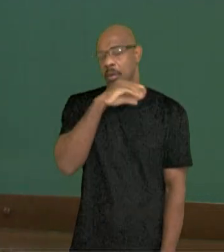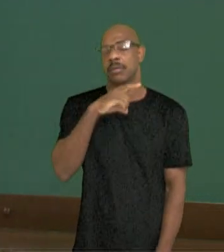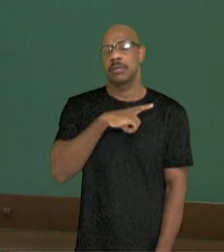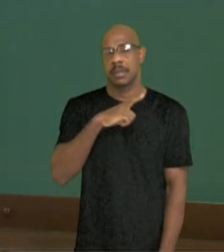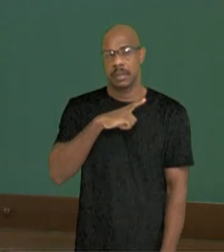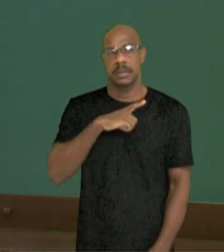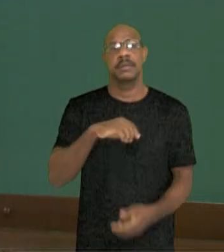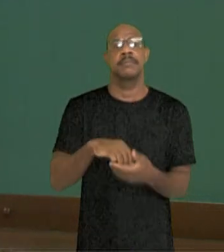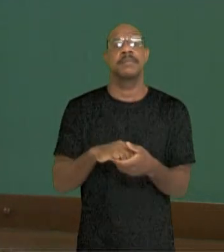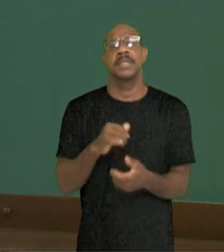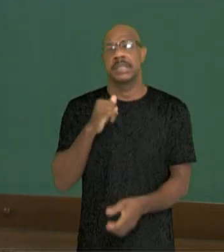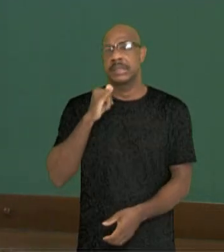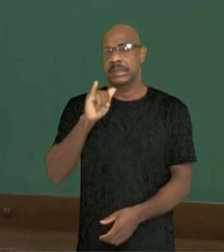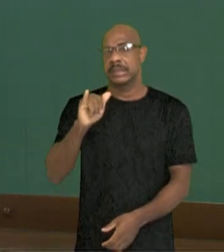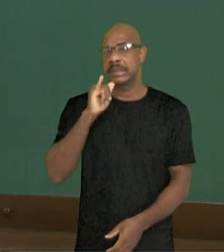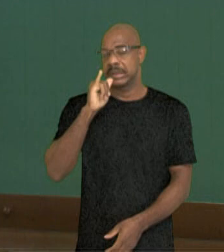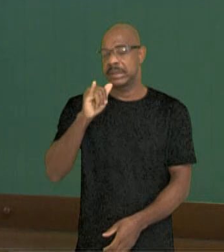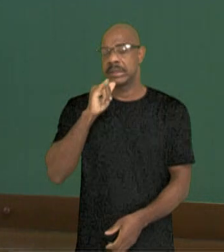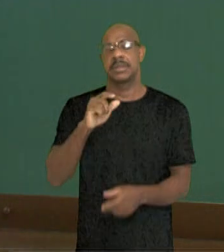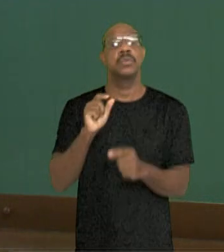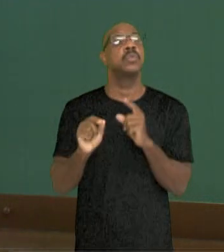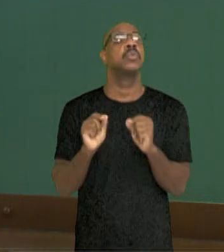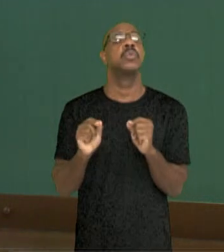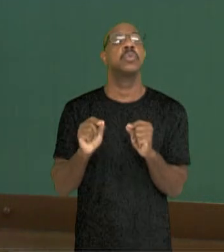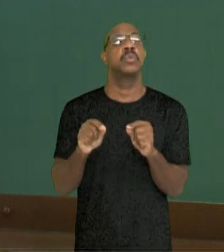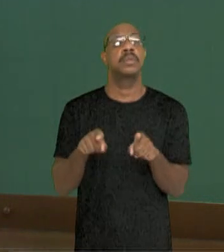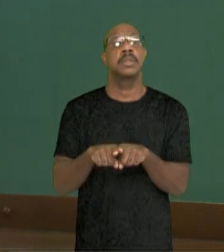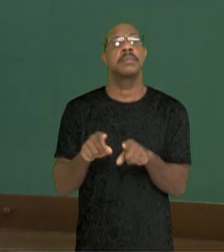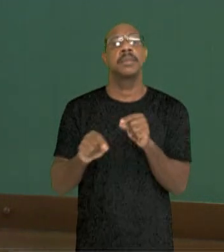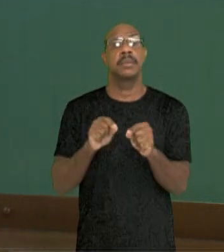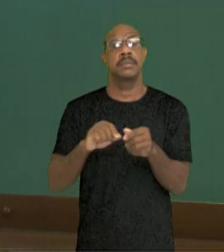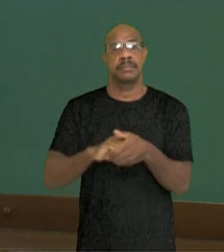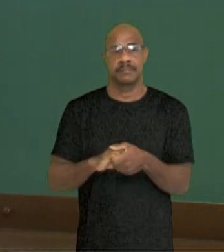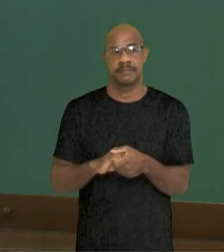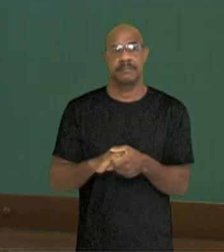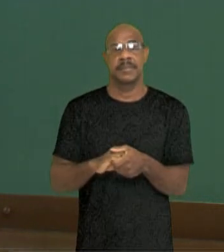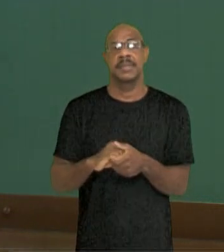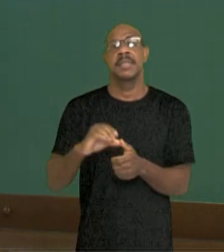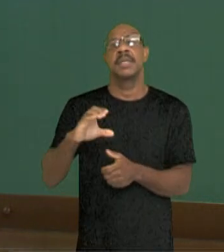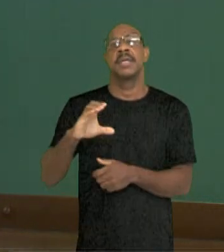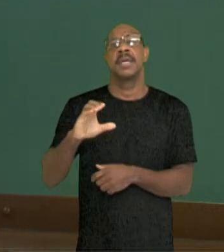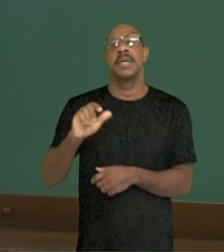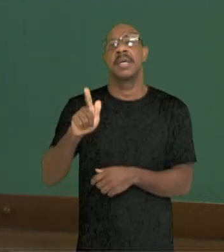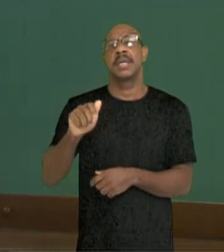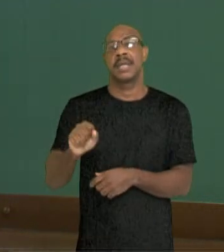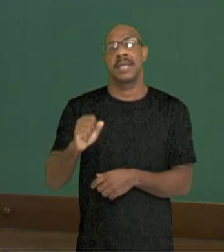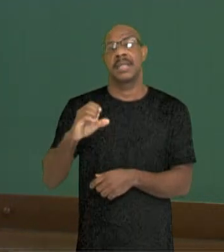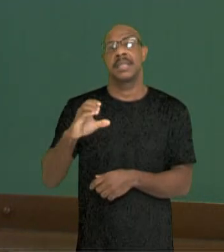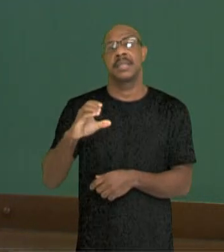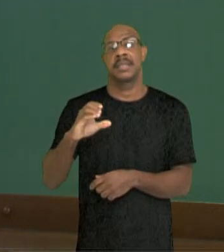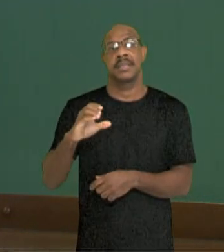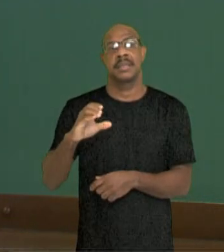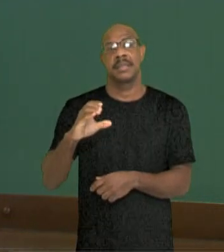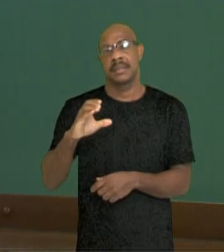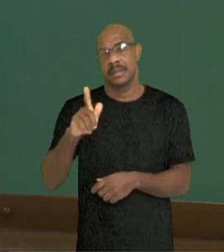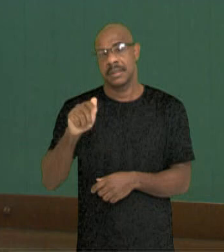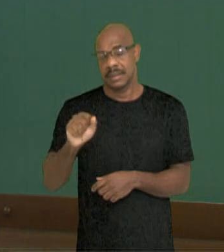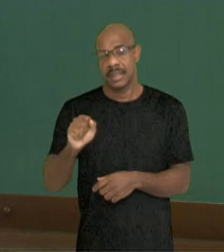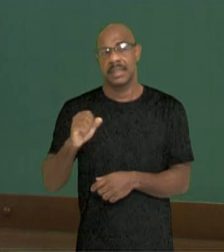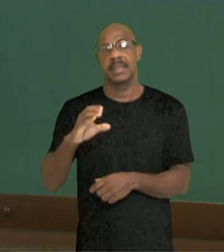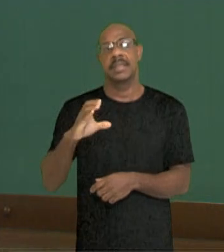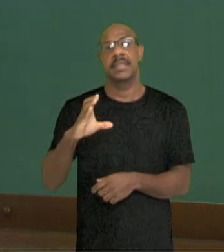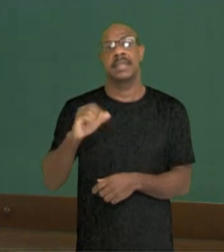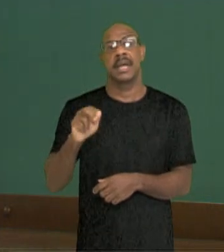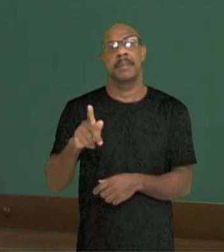queremos, energia e, claro, como subproduto, gás carbônico, vapor d'água e quando a combustão não é